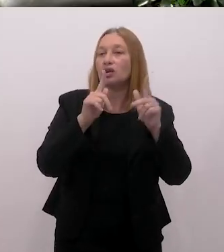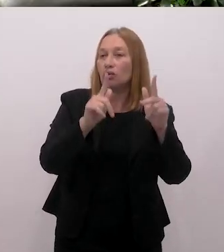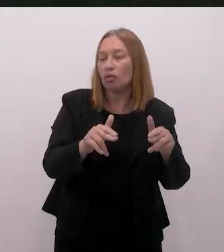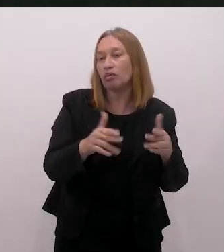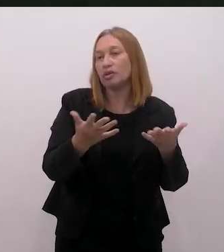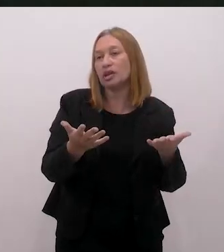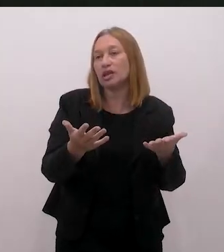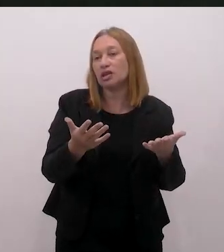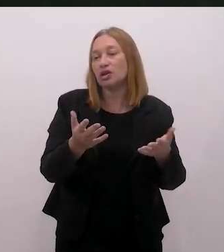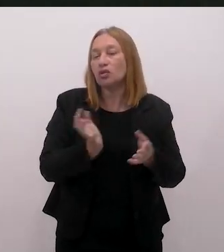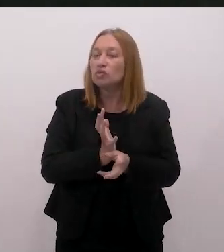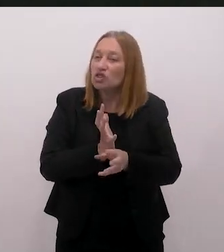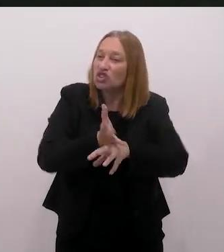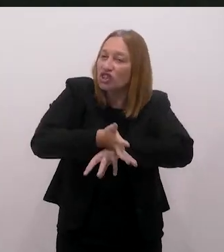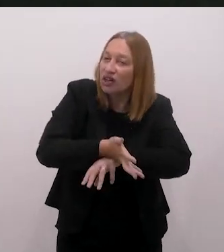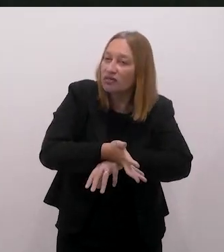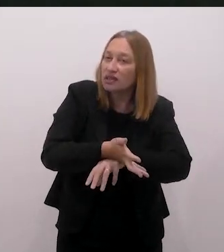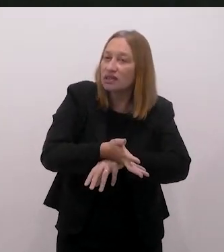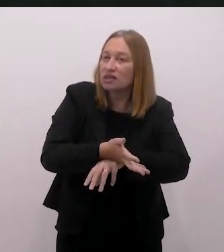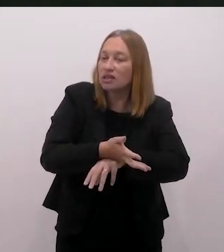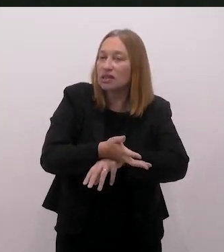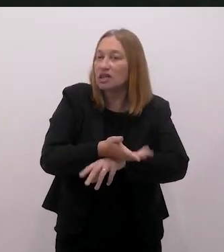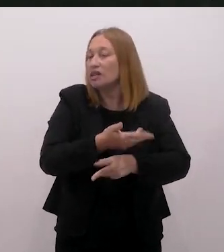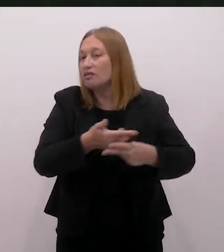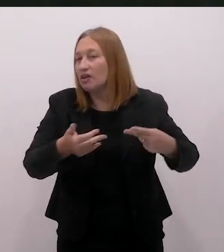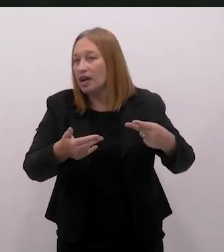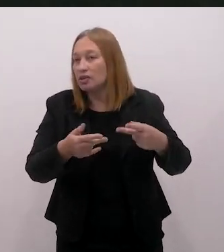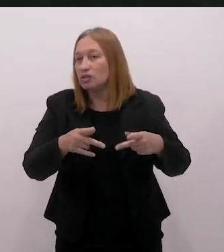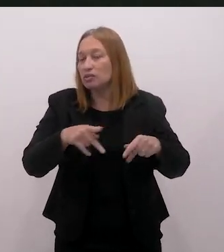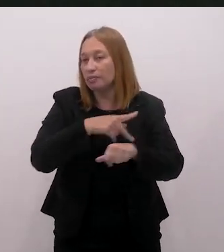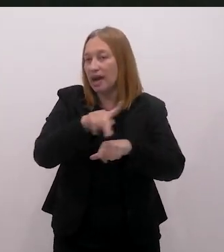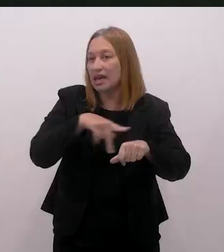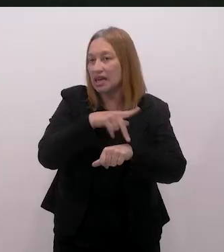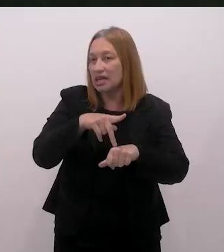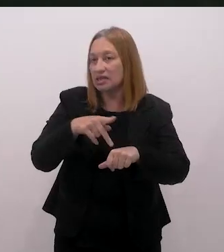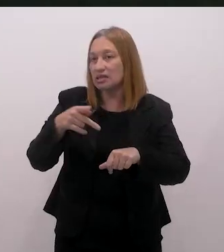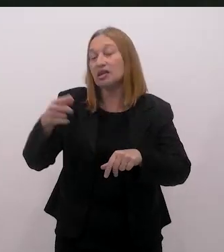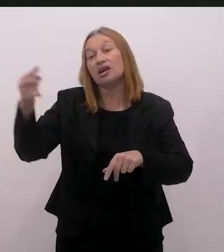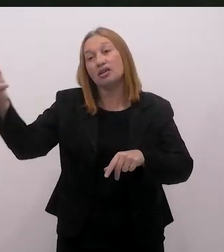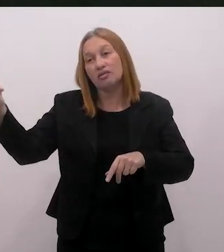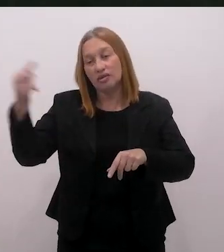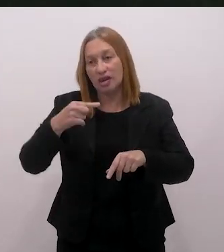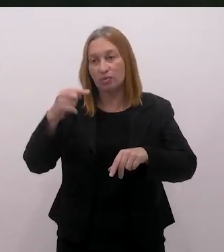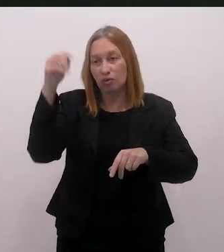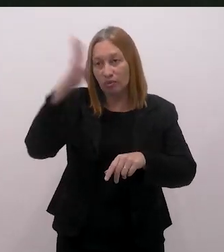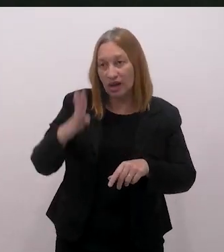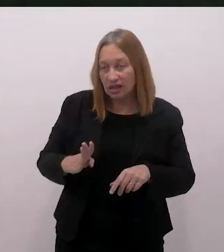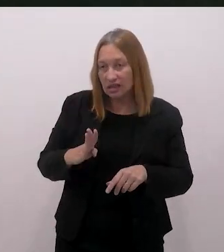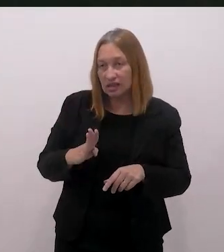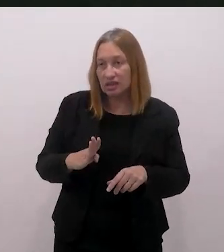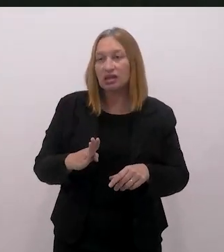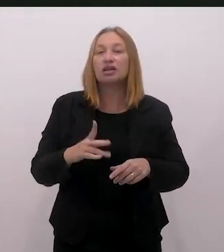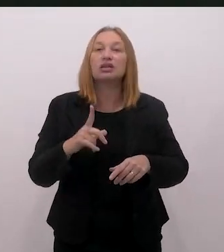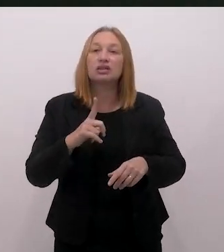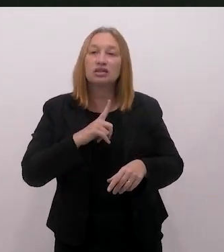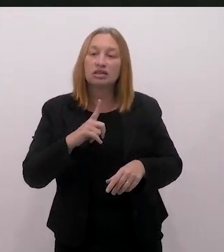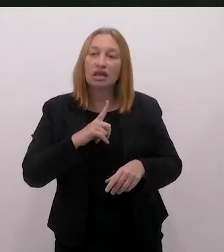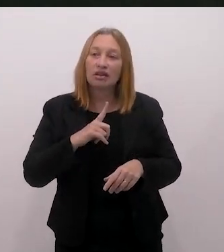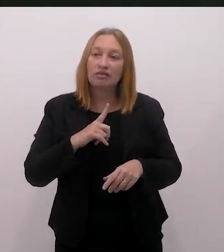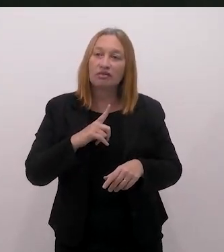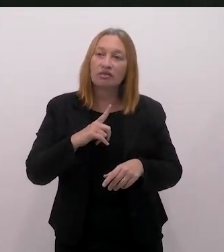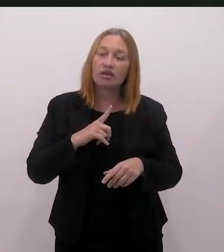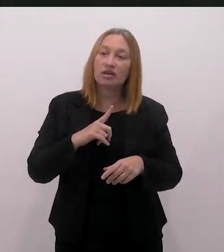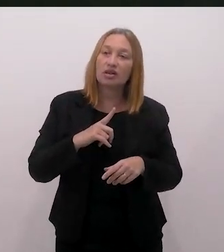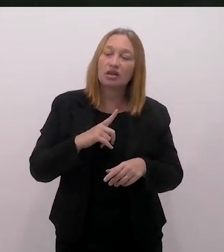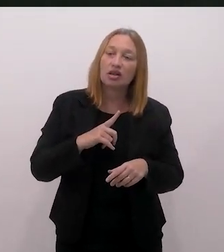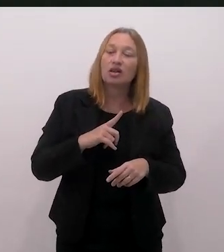É a mesma coisa do que os escravizados vieram de vários países, não veio só de um país, né? Teve os bantos que vieram